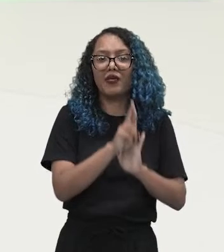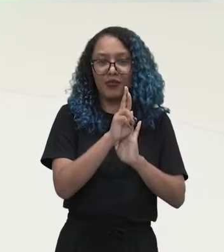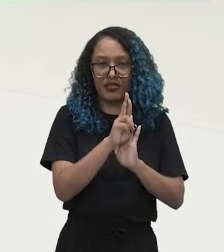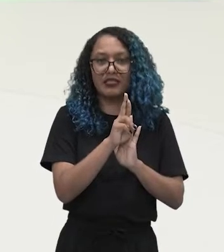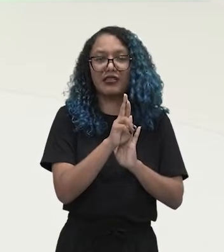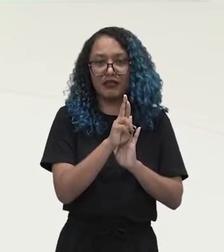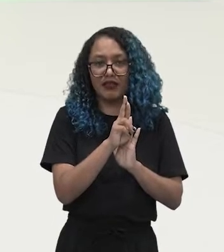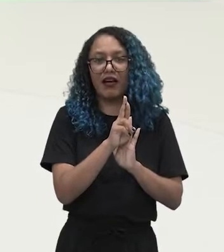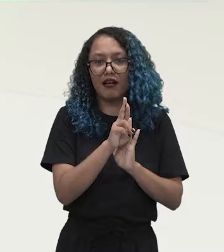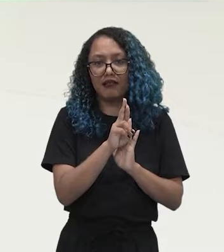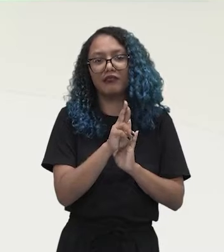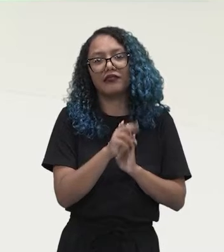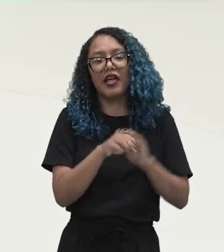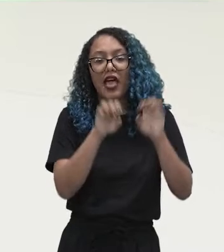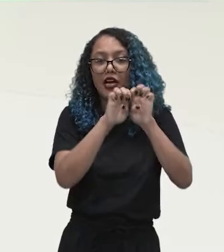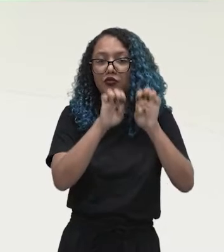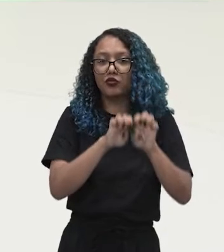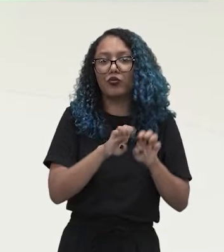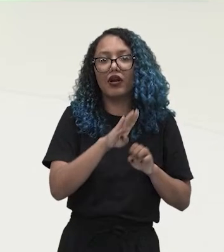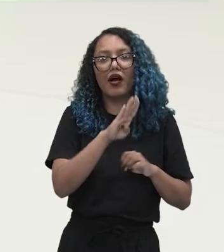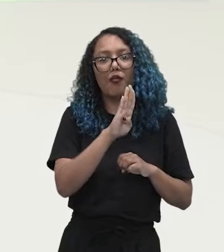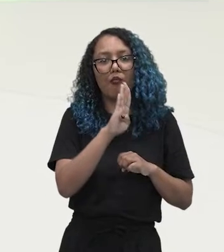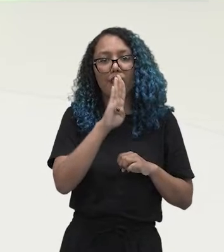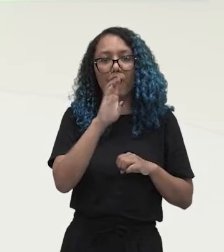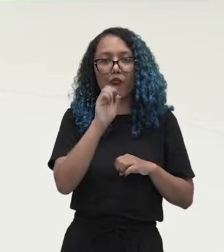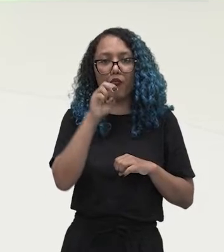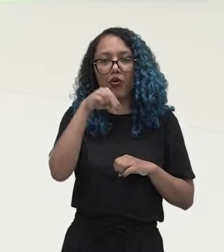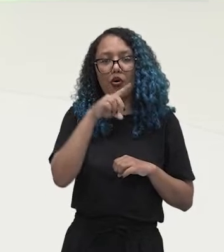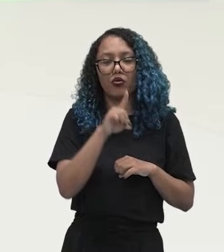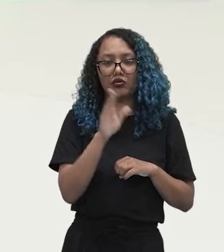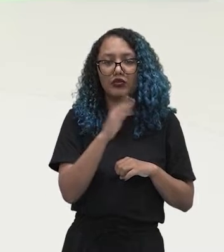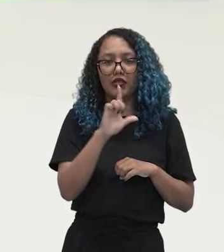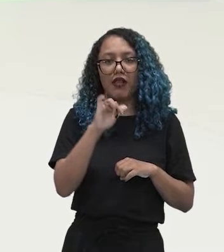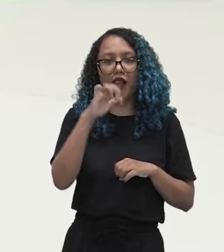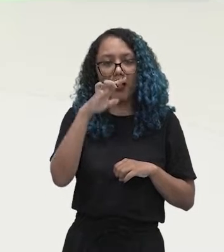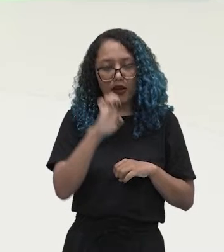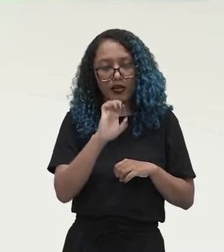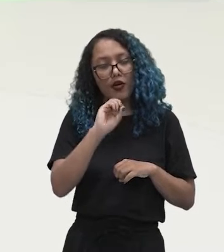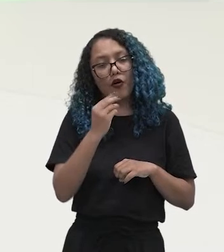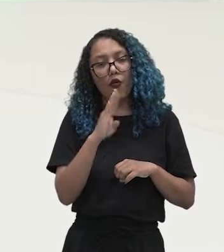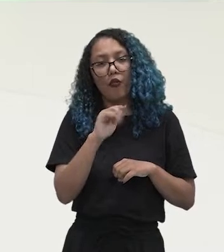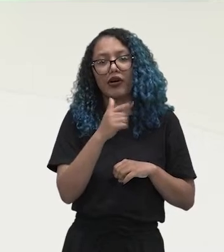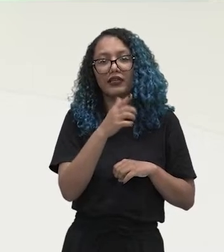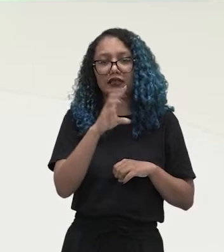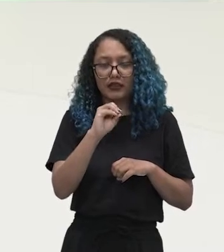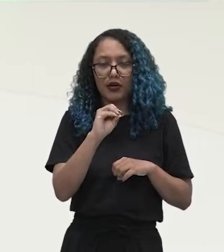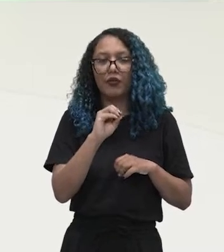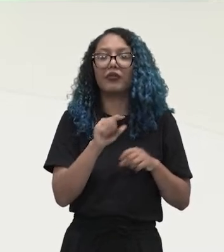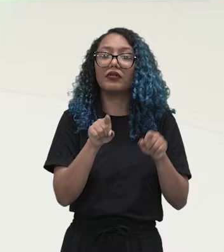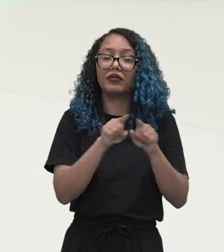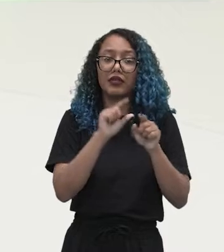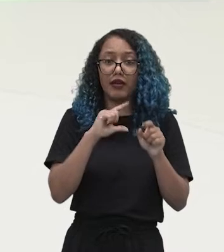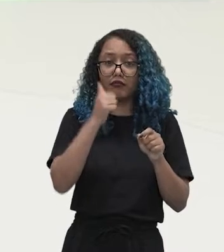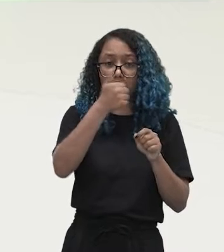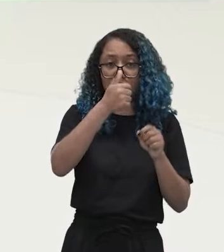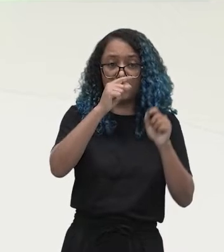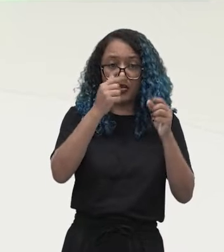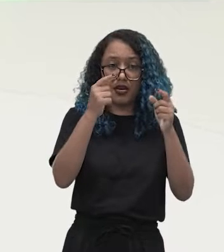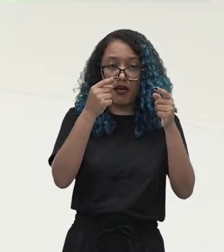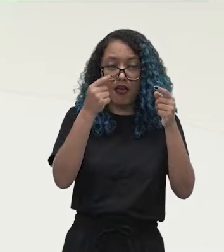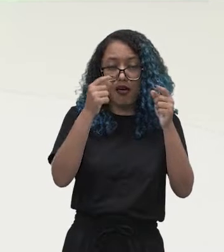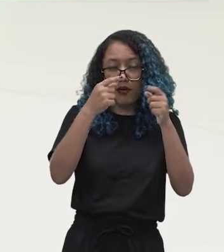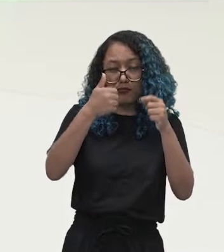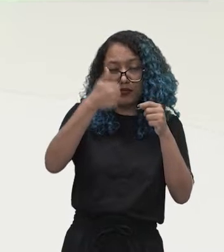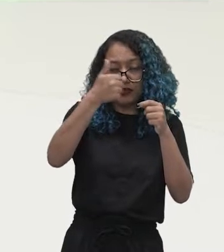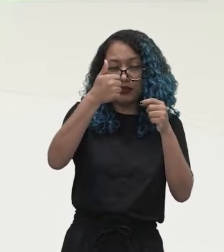em bastão, é a fórmula em bond-line. É a representação dessa estrutura que está condensada, mas aqui é a representação dela